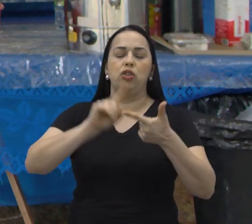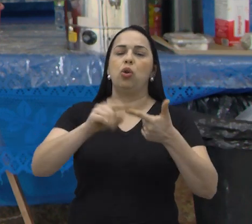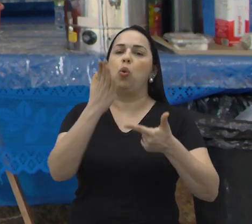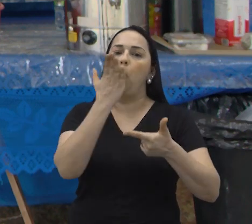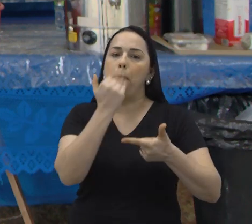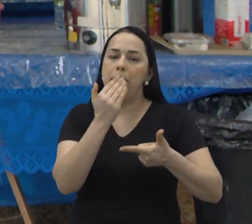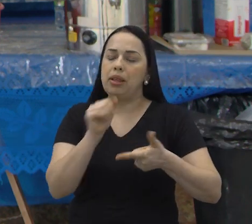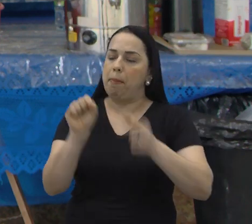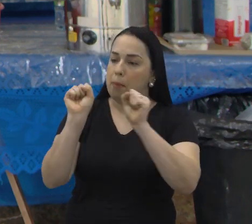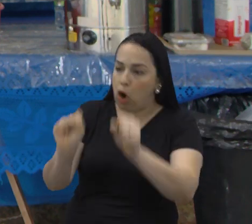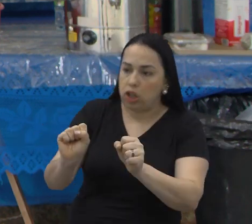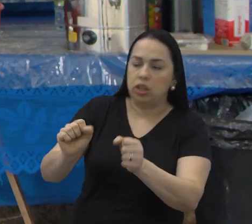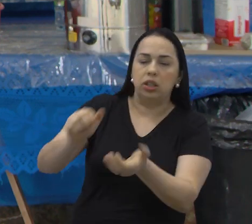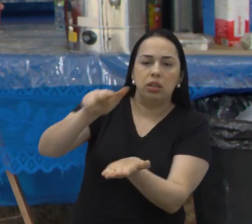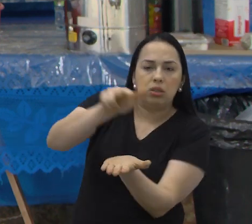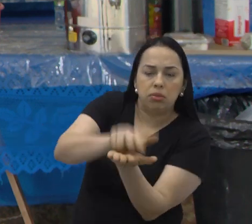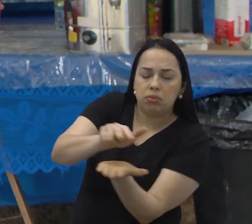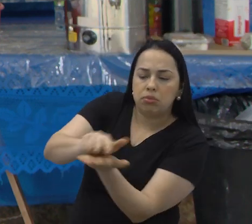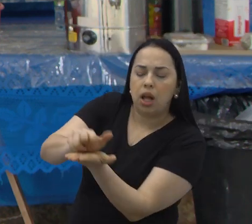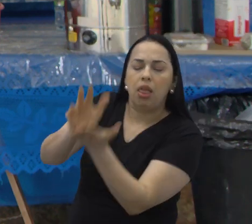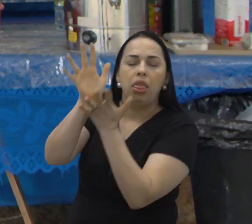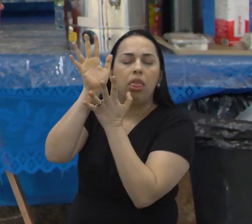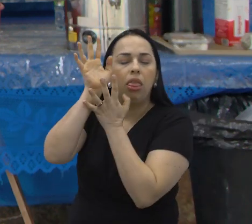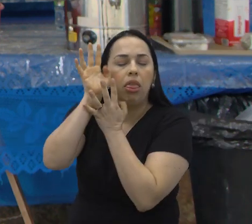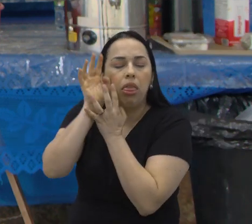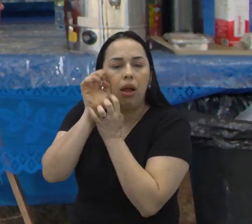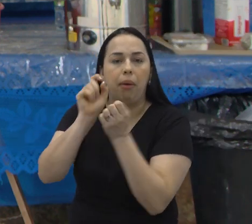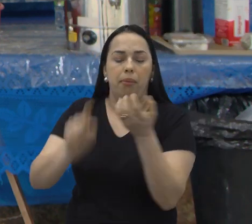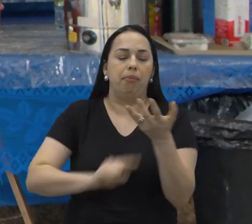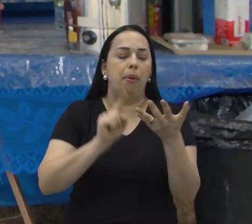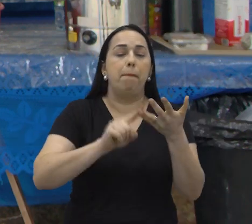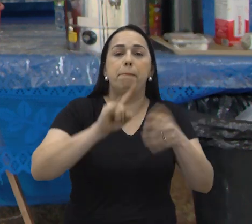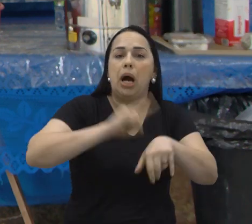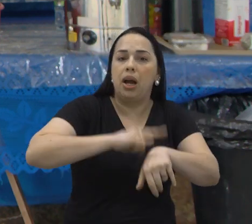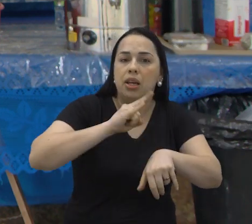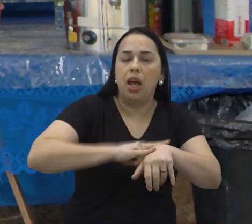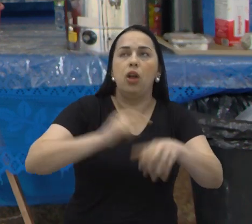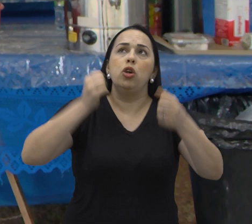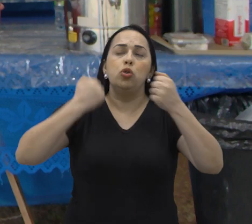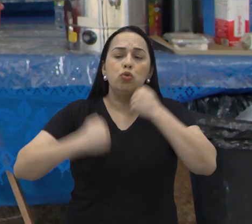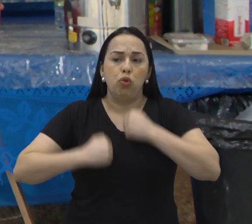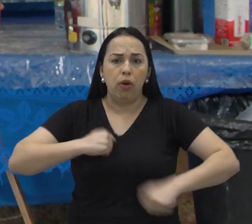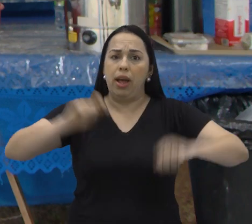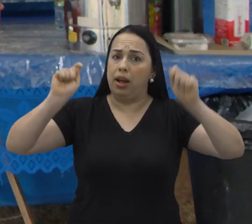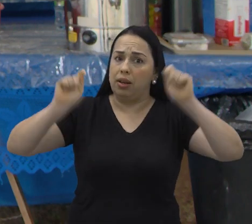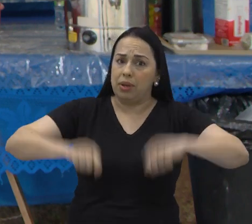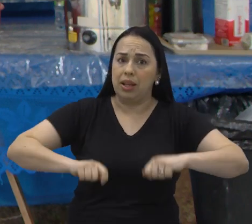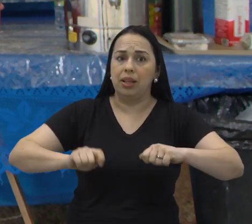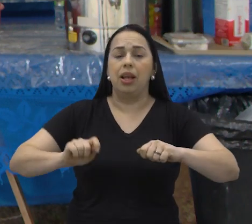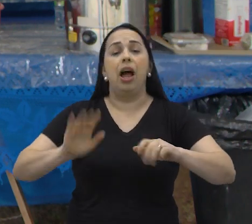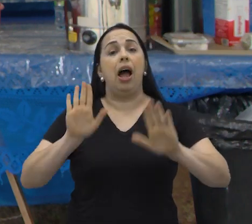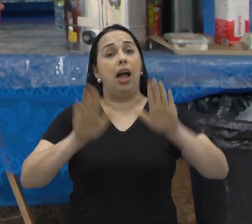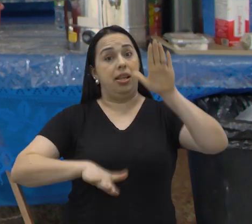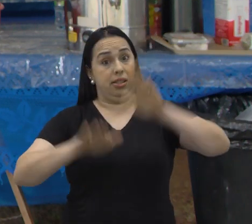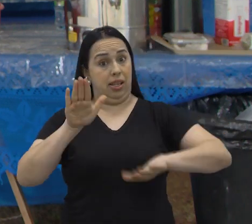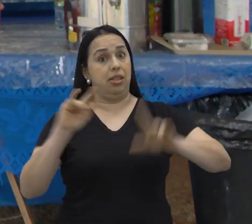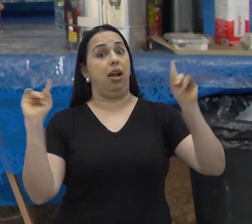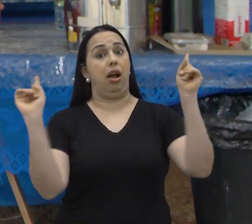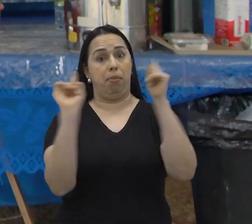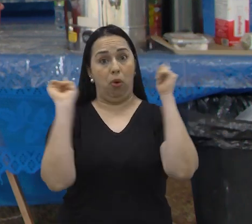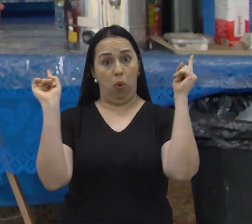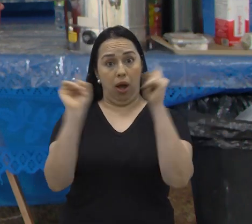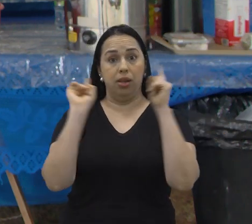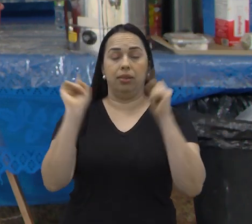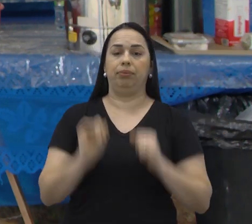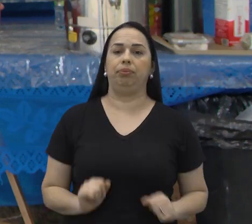café, descanso, tudo que tiver um banheiro, chuveiro, né? Em vez de quando uma ambulância,